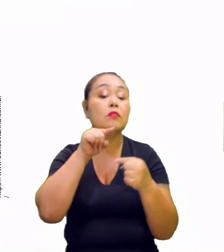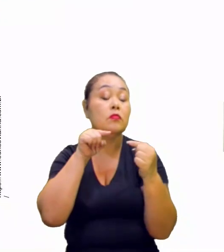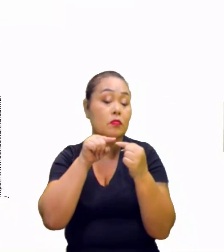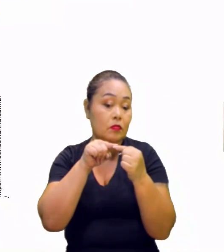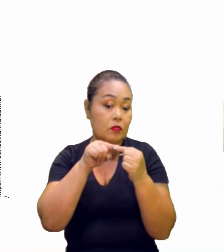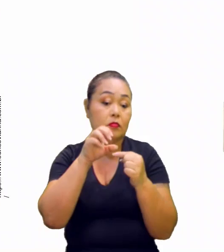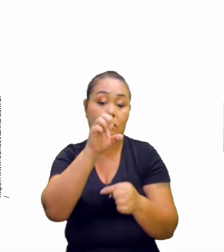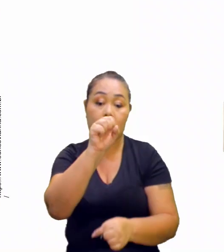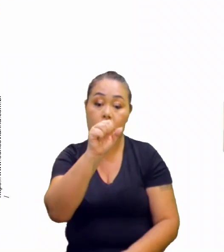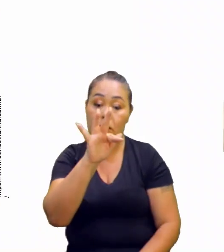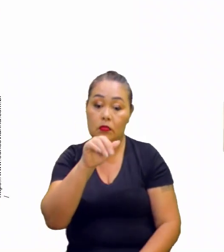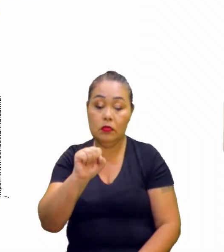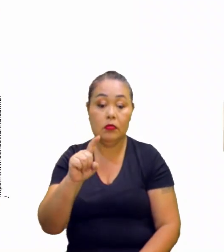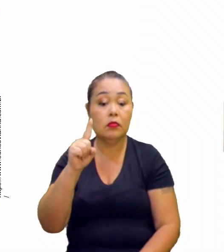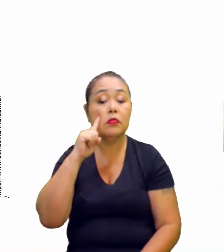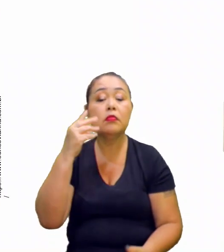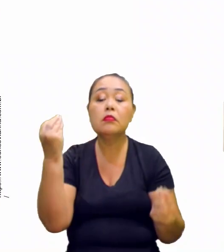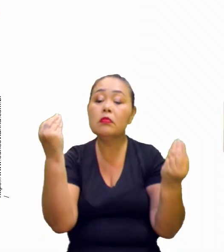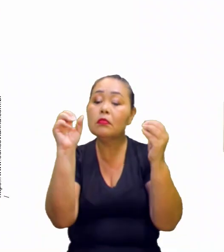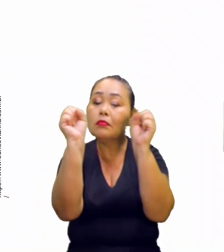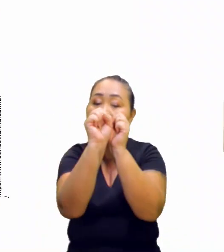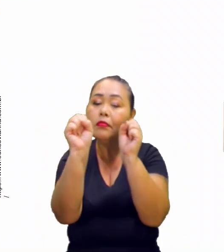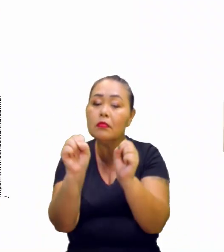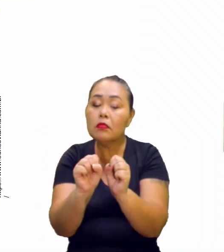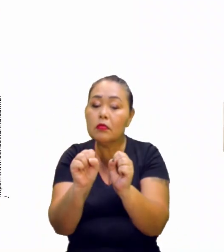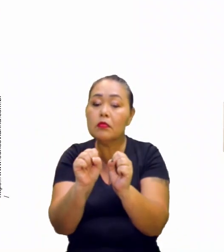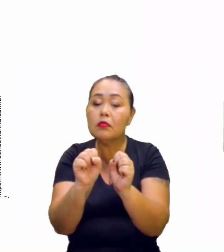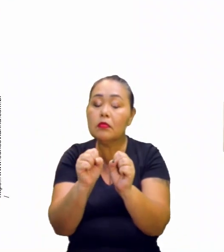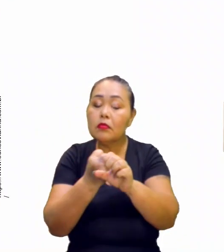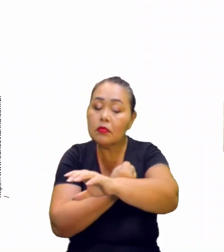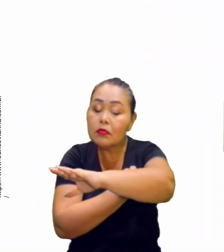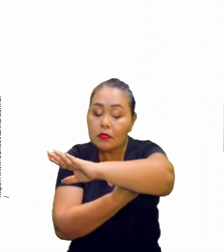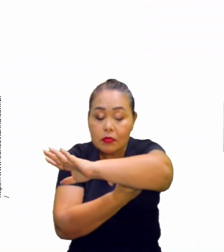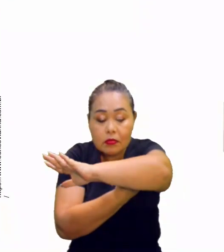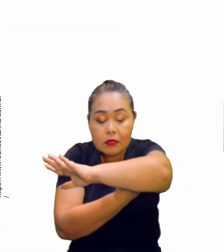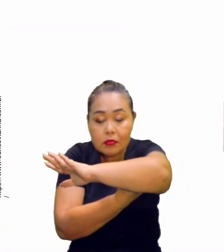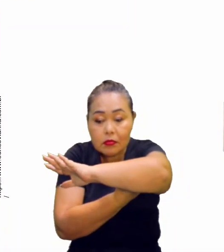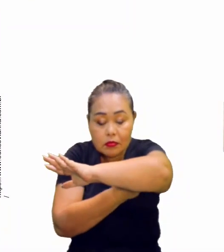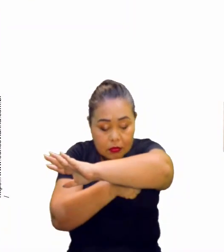desses SAFs: formar sistemas produtivos,